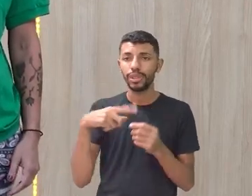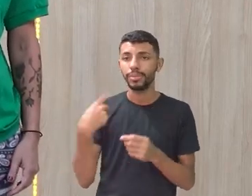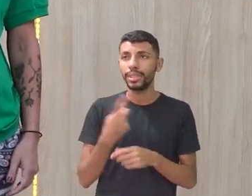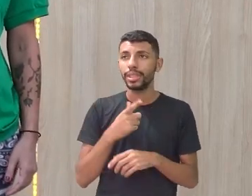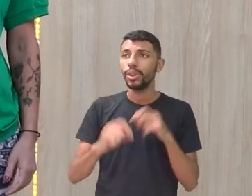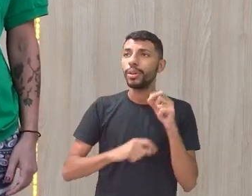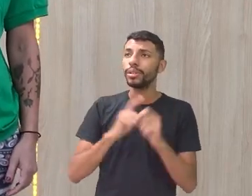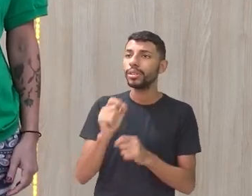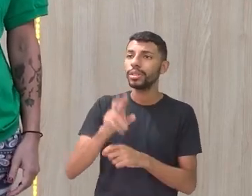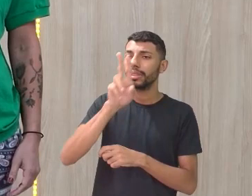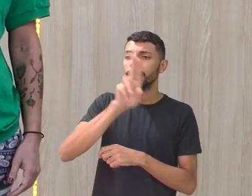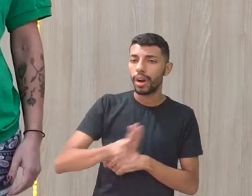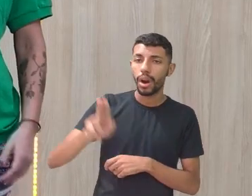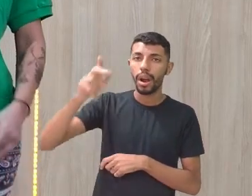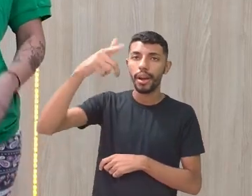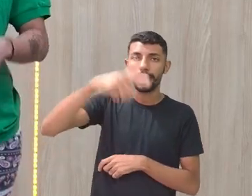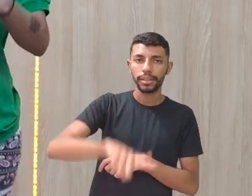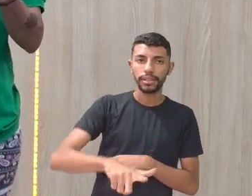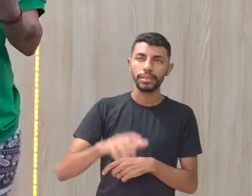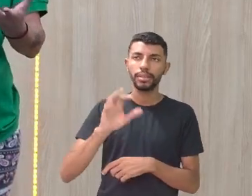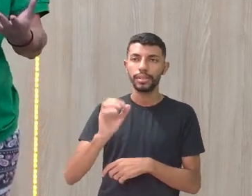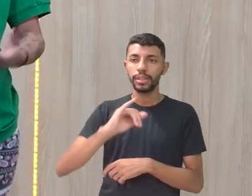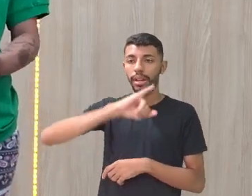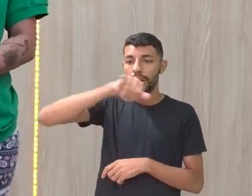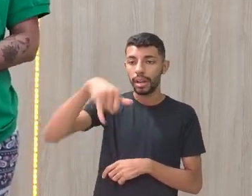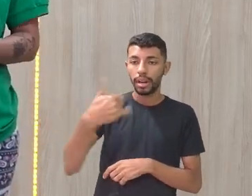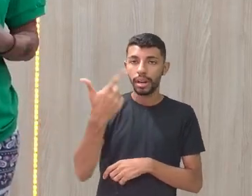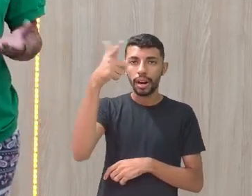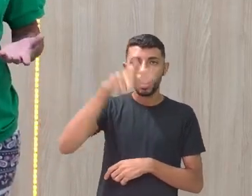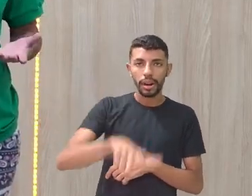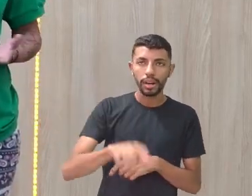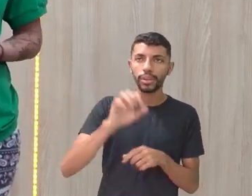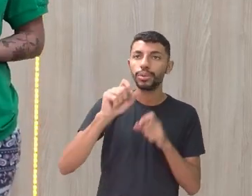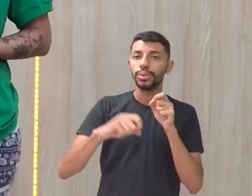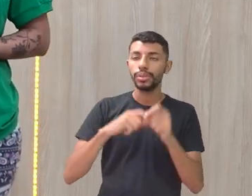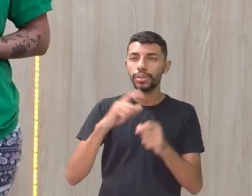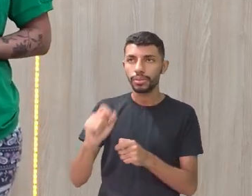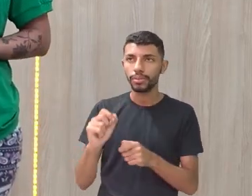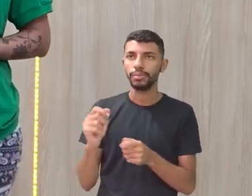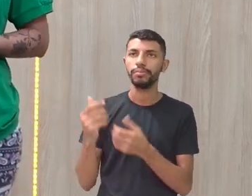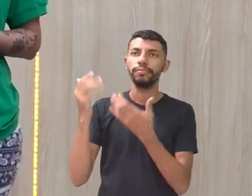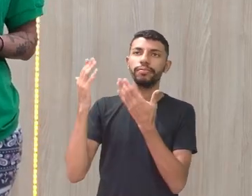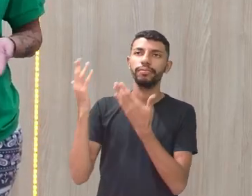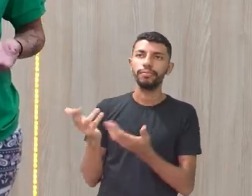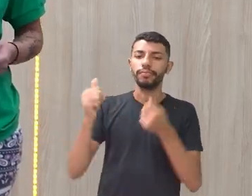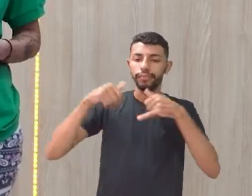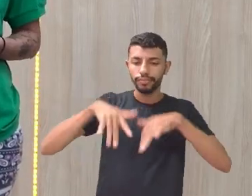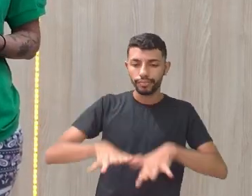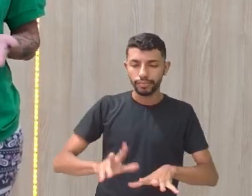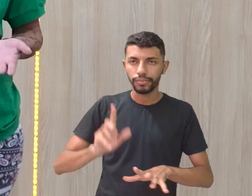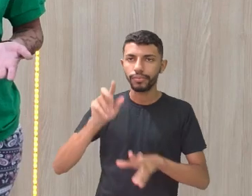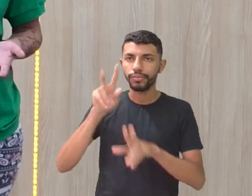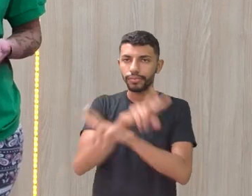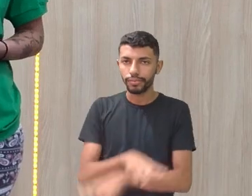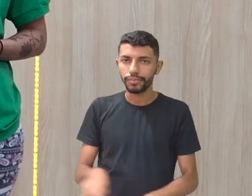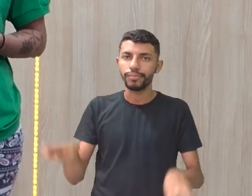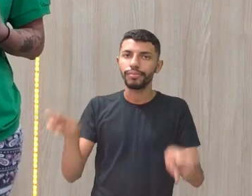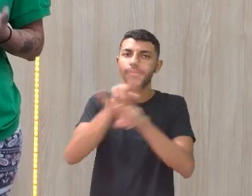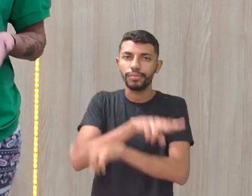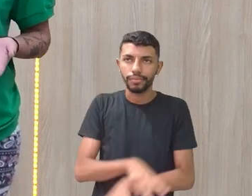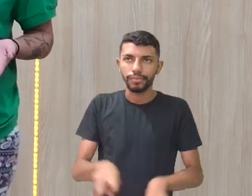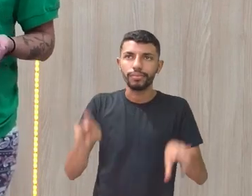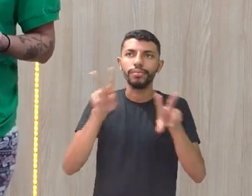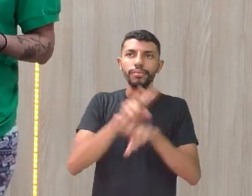gente reutilizar, né? Reaproveitar esse recurso aí natural nosso, que é o vento,